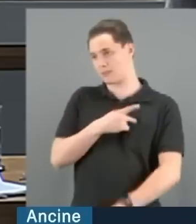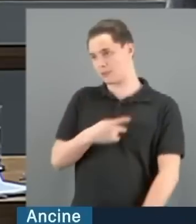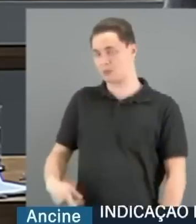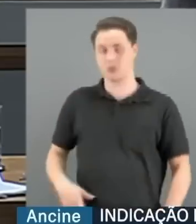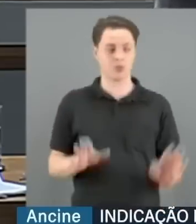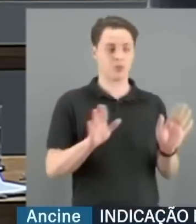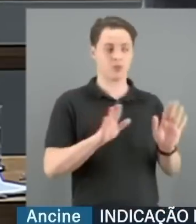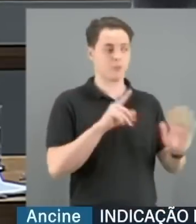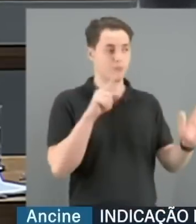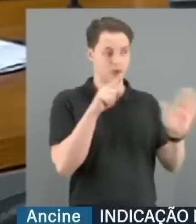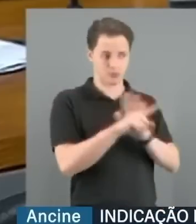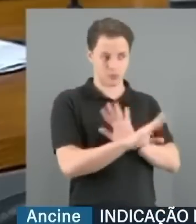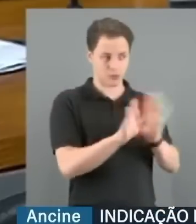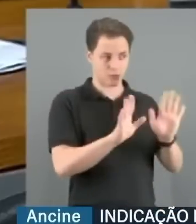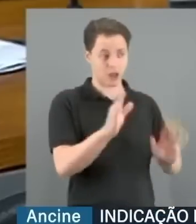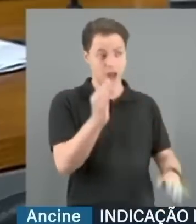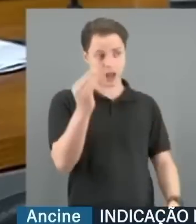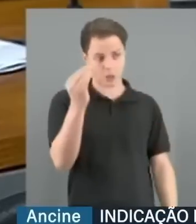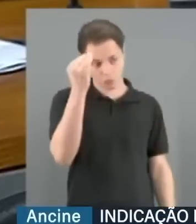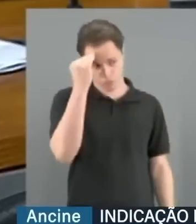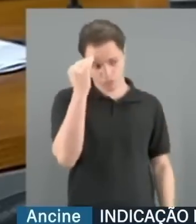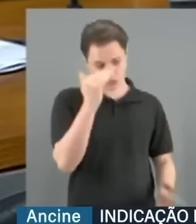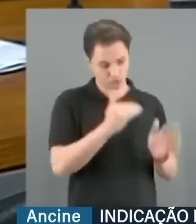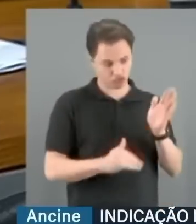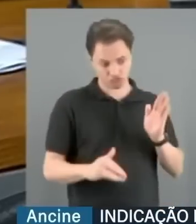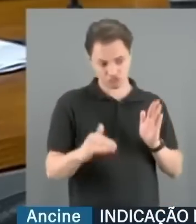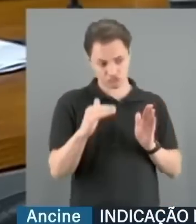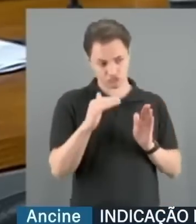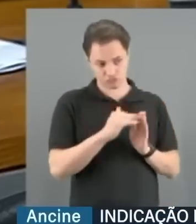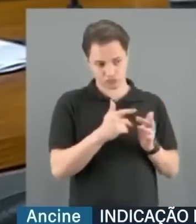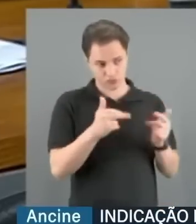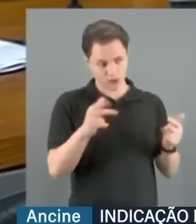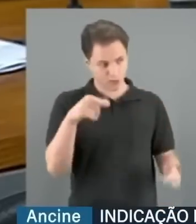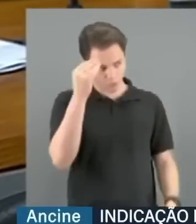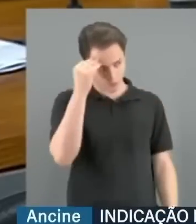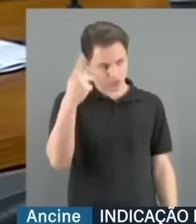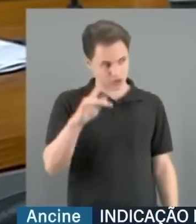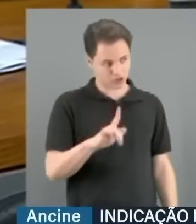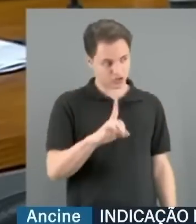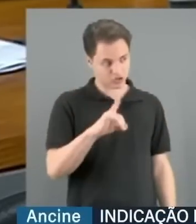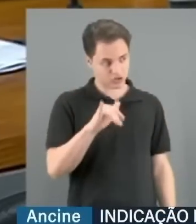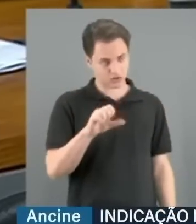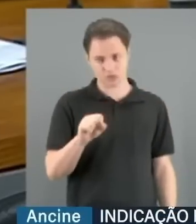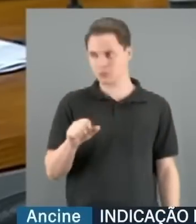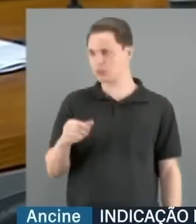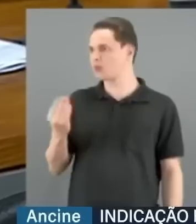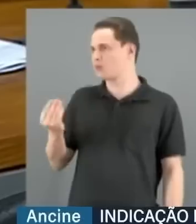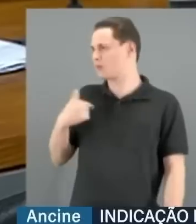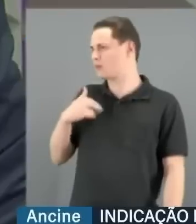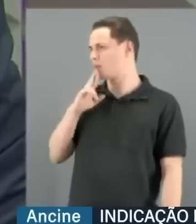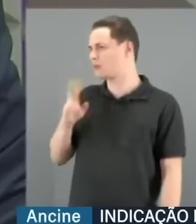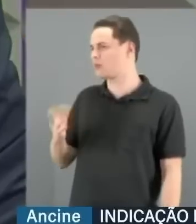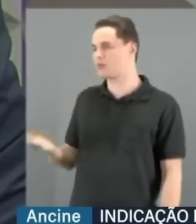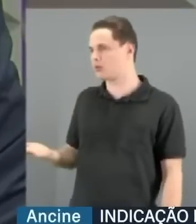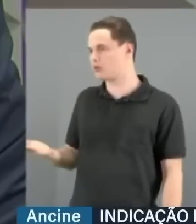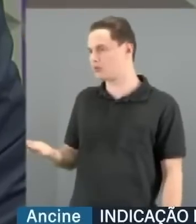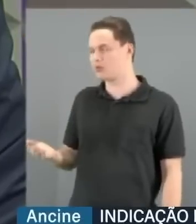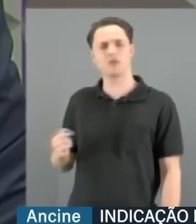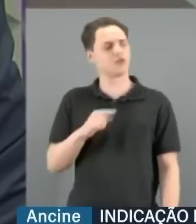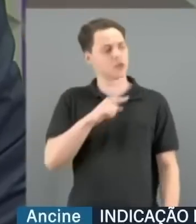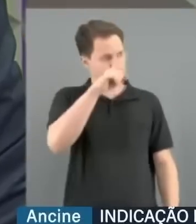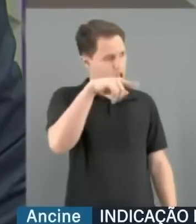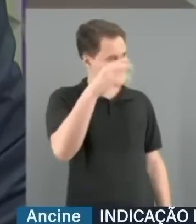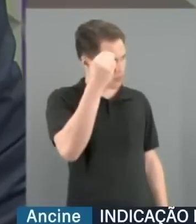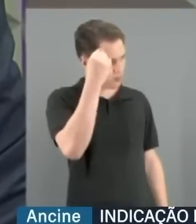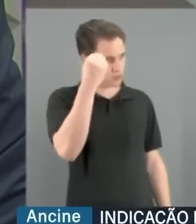Estão perguntando os presenciais, a culpa de tudo isso, desse movimento, essa quebradeira, o G. Dias é culpado? Eu não tenho como responder para o senhor. O senhor é culpado?